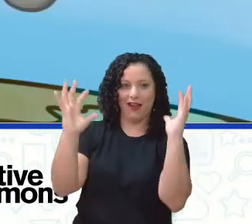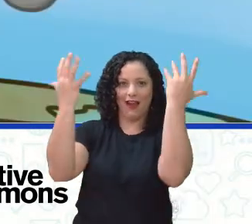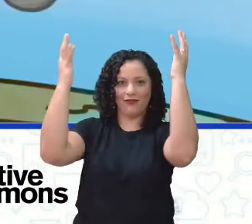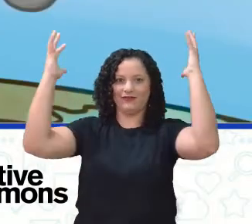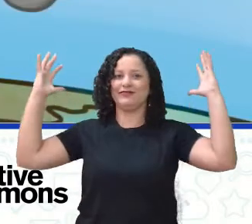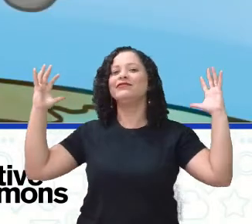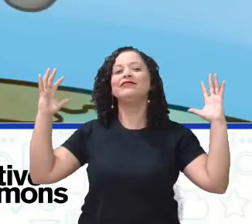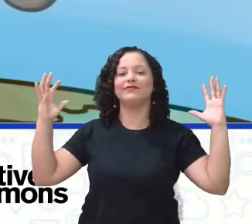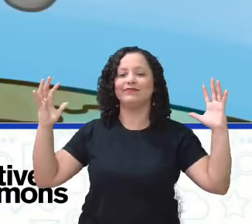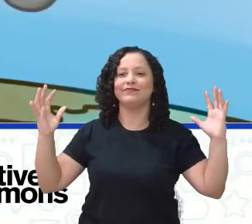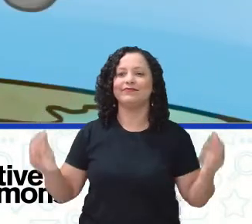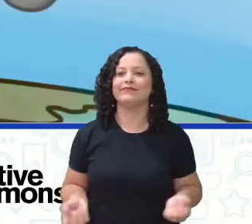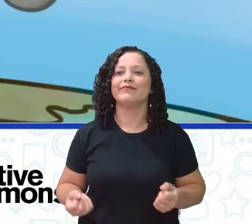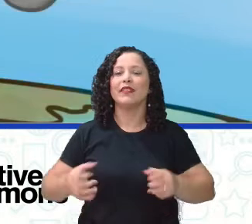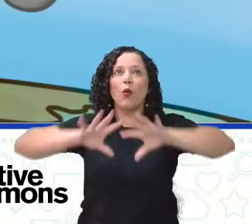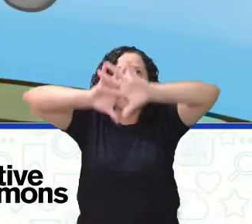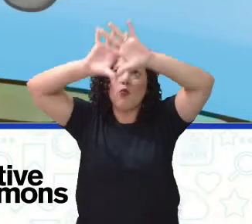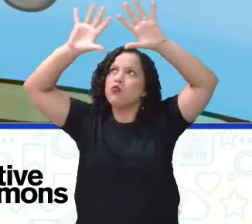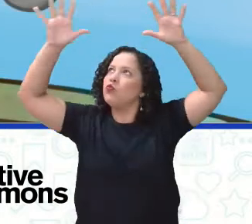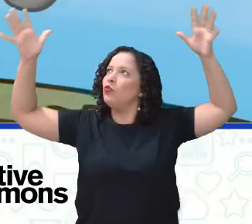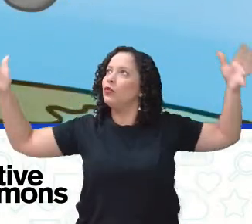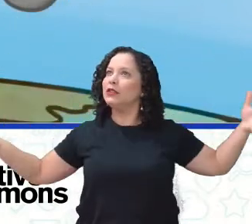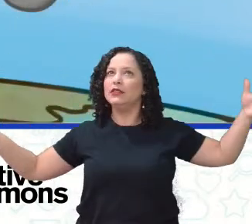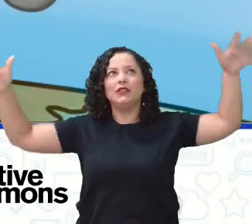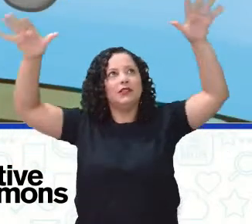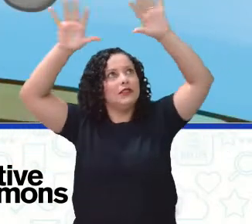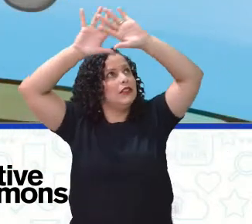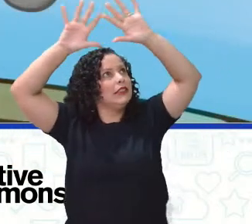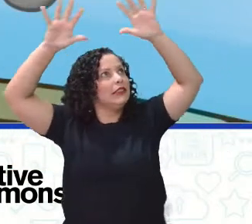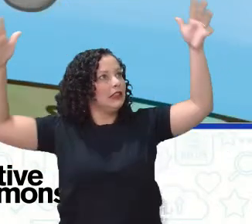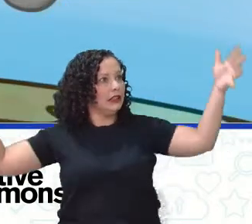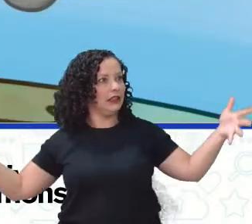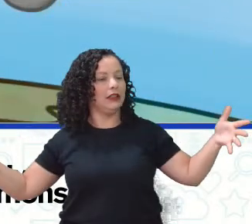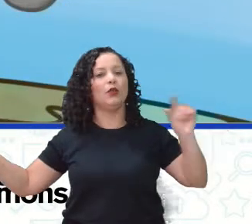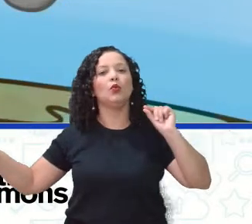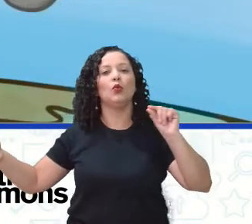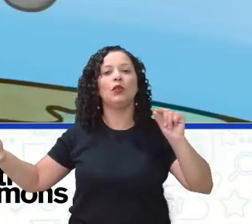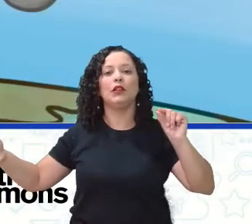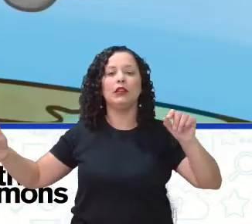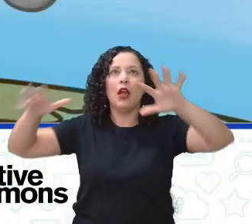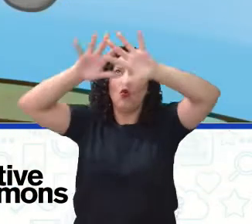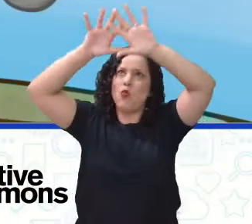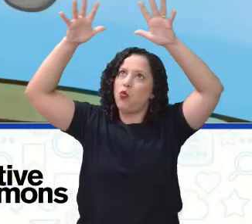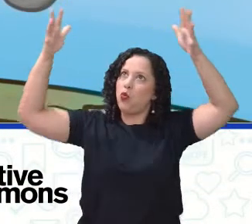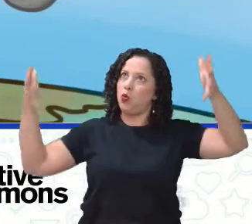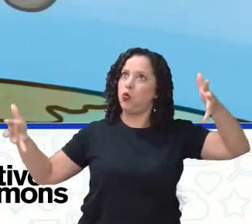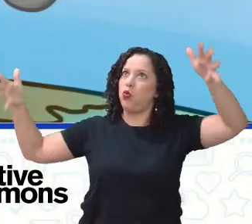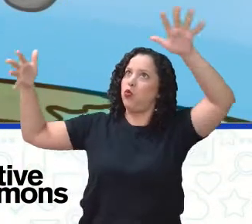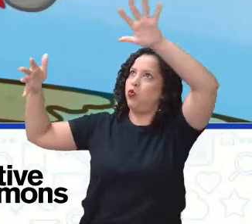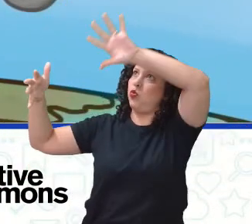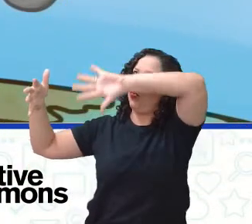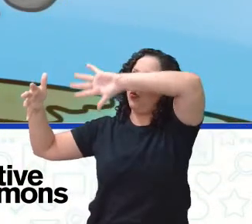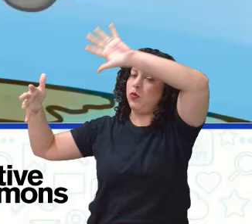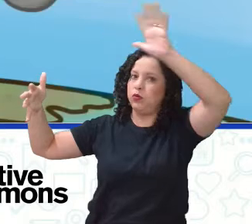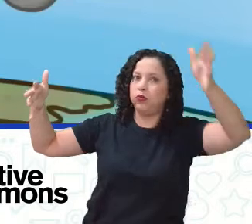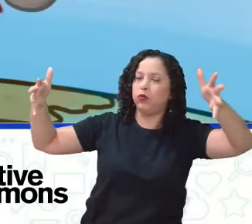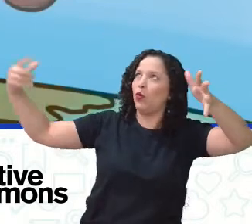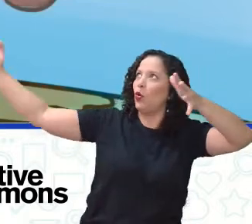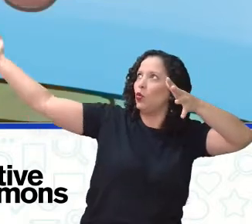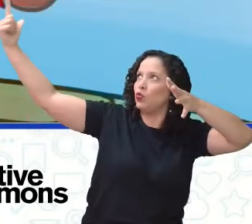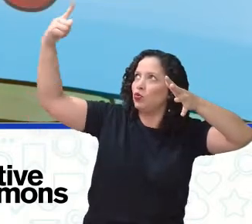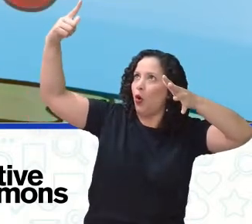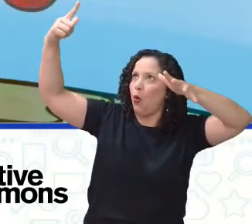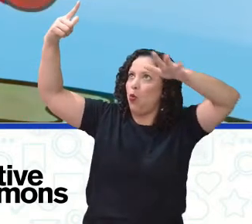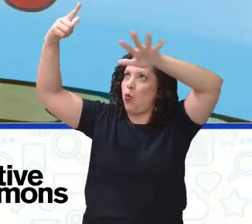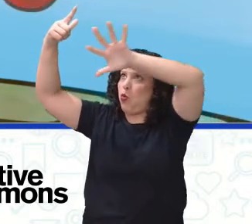Na atmosfera, os gases de efeito estufa permitem que o calor gerado pelos raios do Sol seja retido, como um cobertor